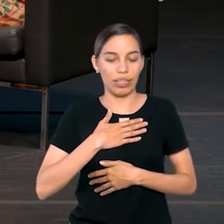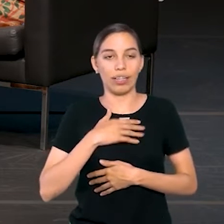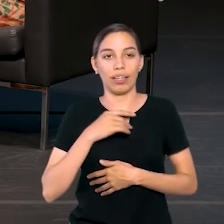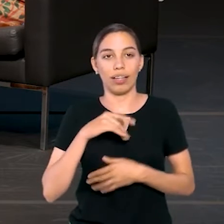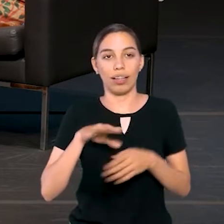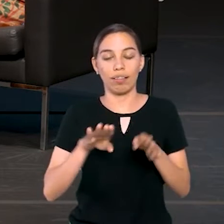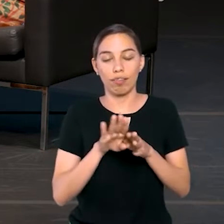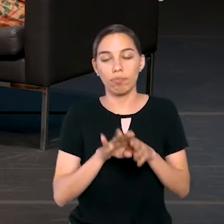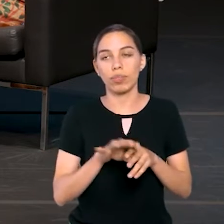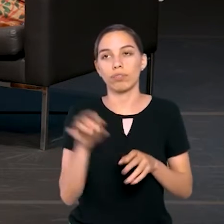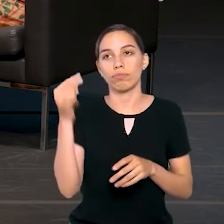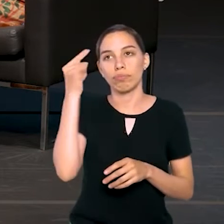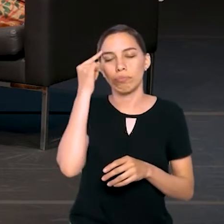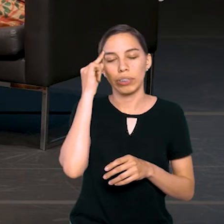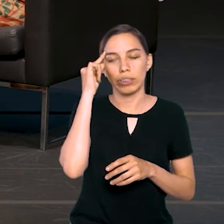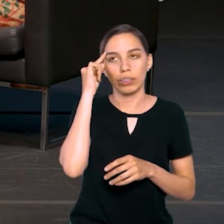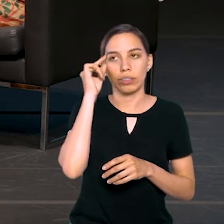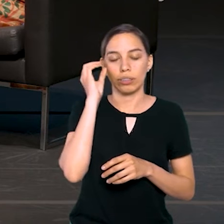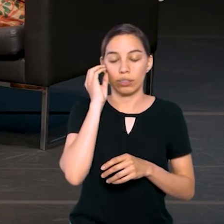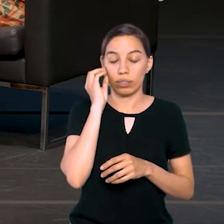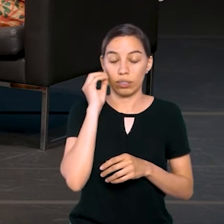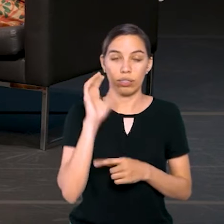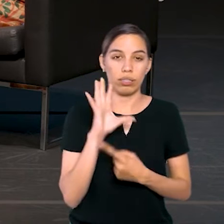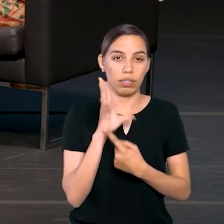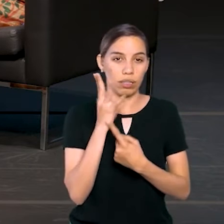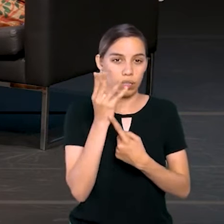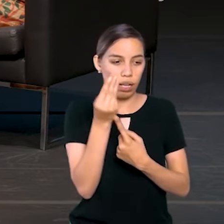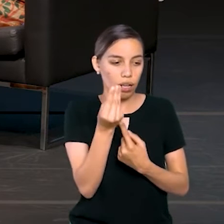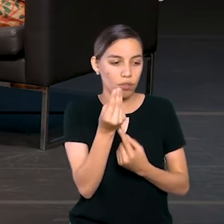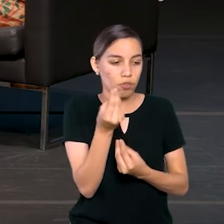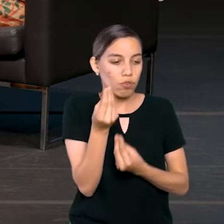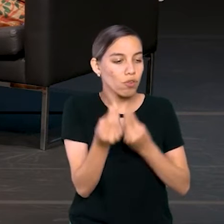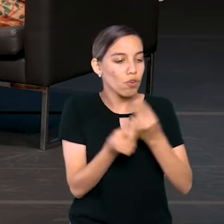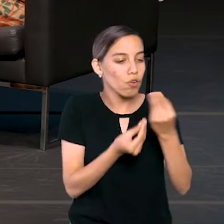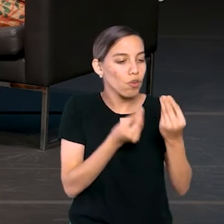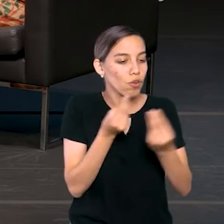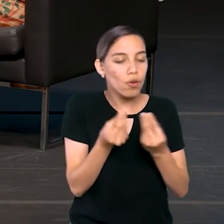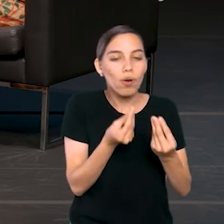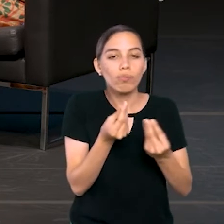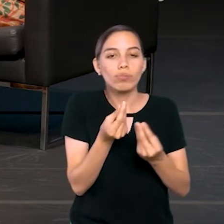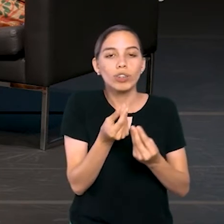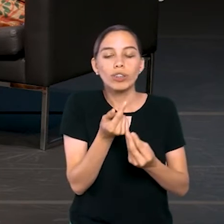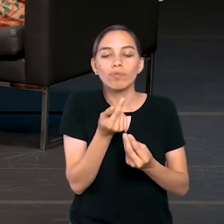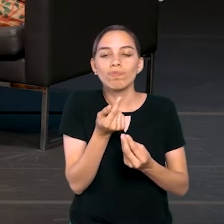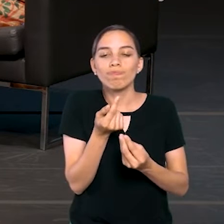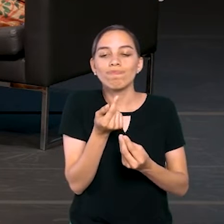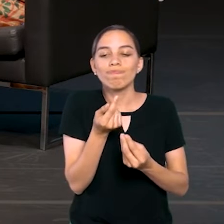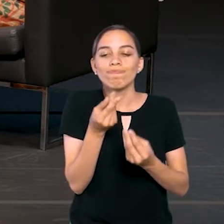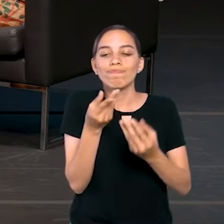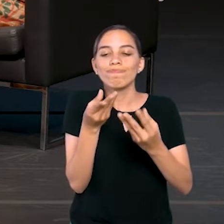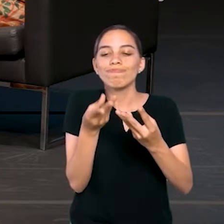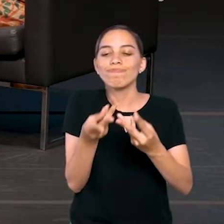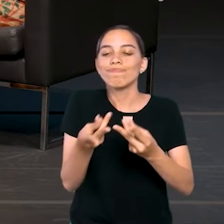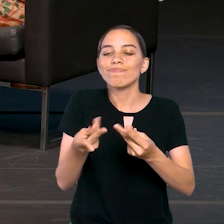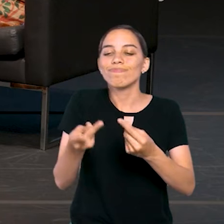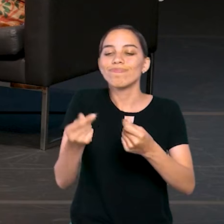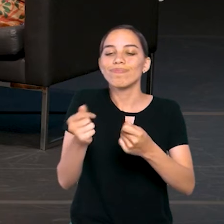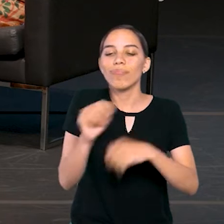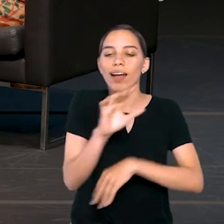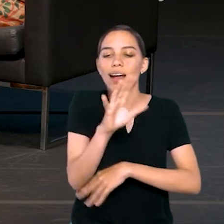De que esse encantamento com a terra, com os demais seres, é algo